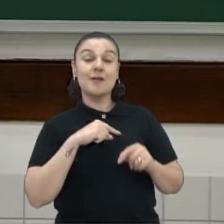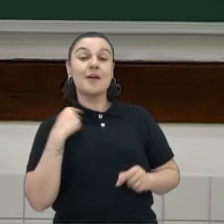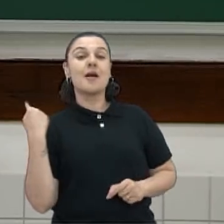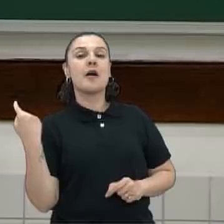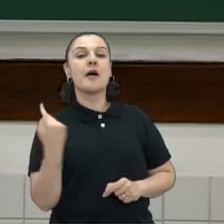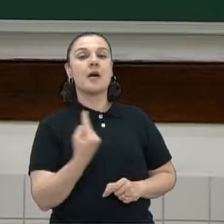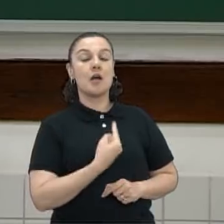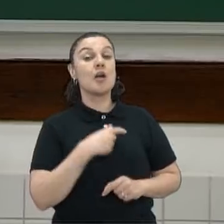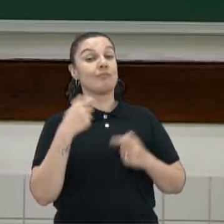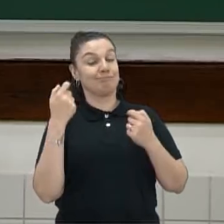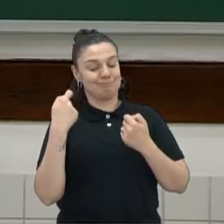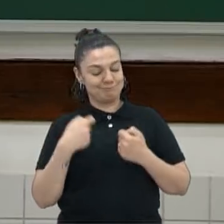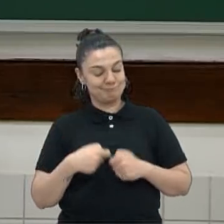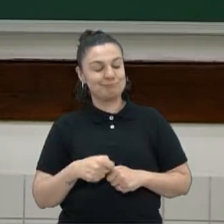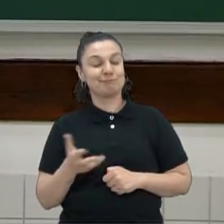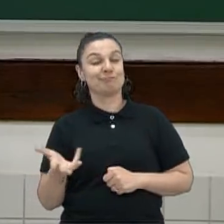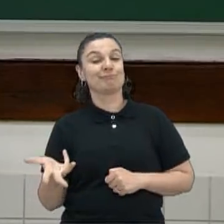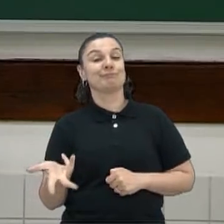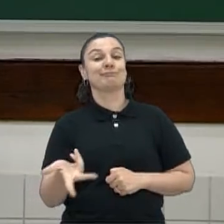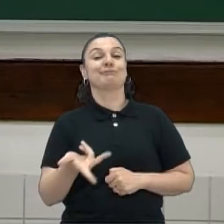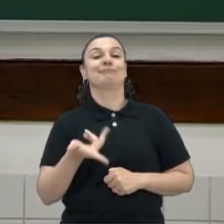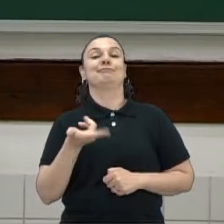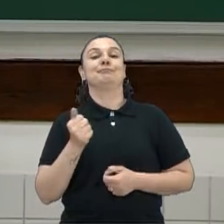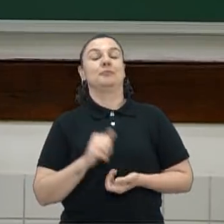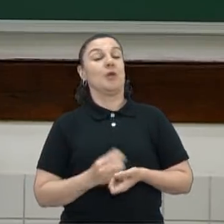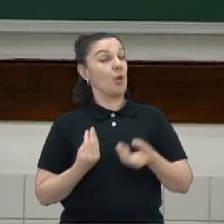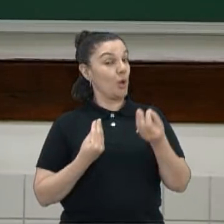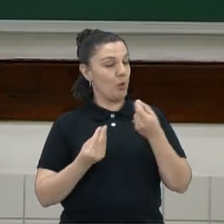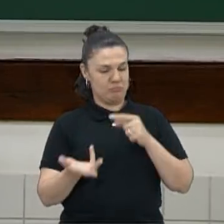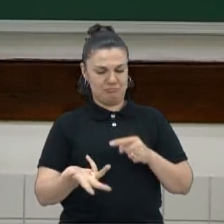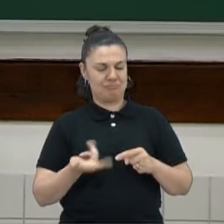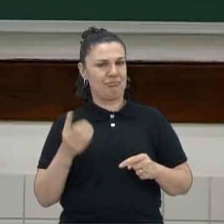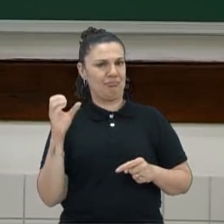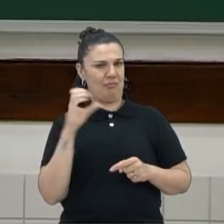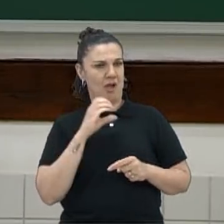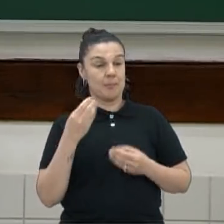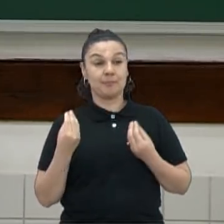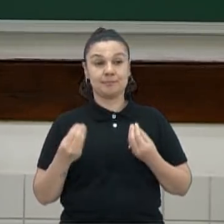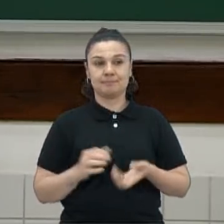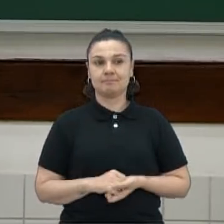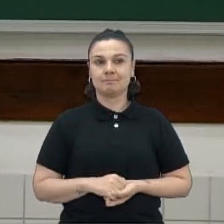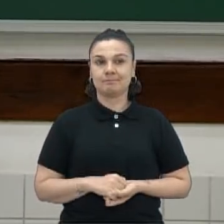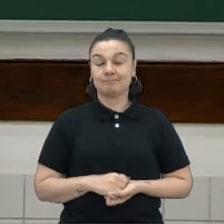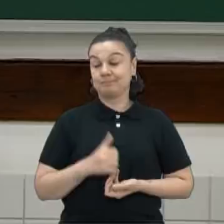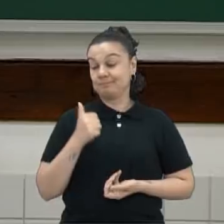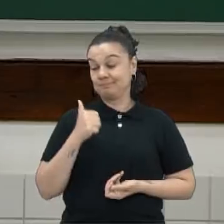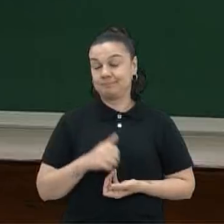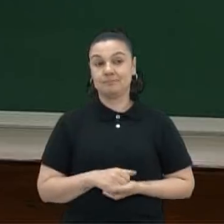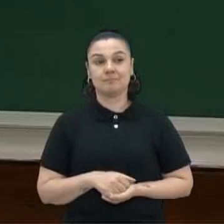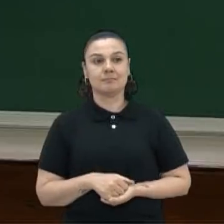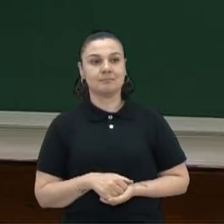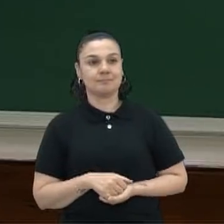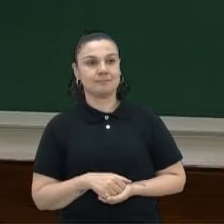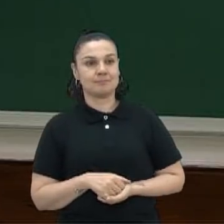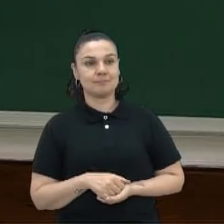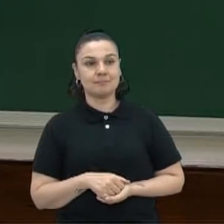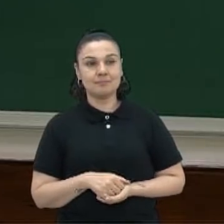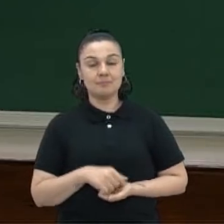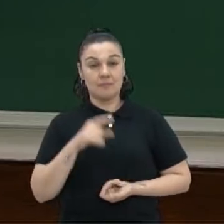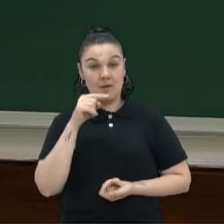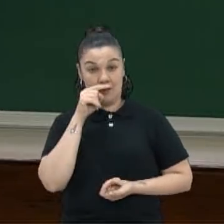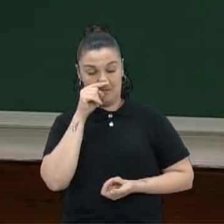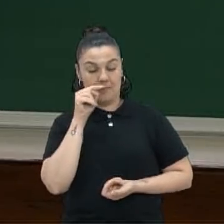podemos acelerar essa erosão. Como que a gente faz isso? Olha só,